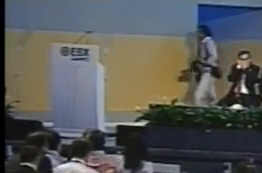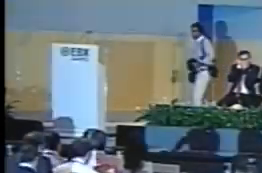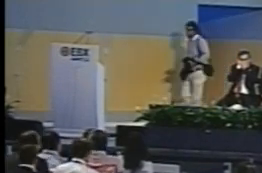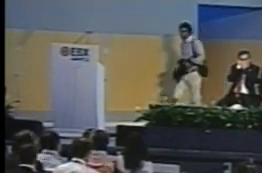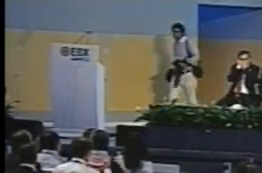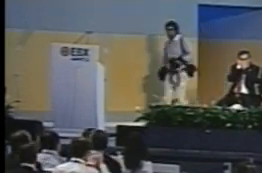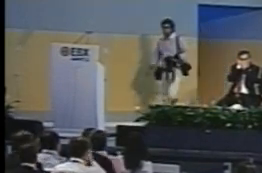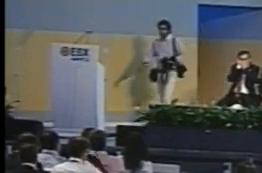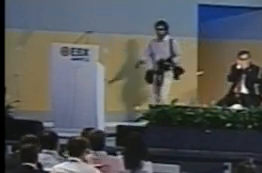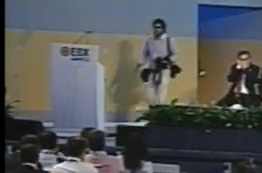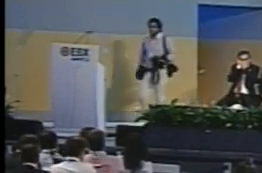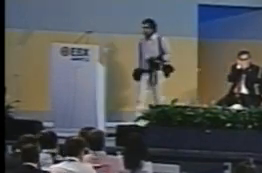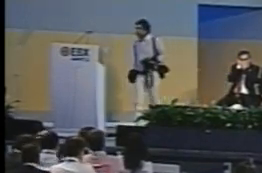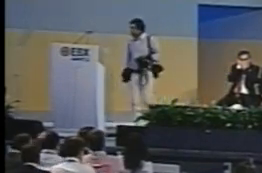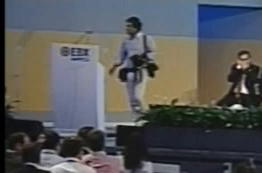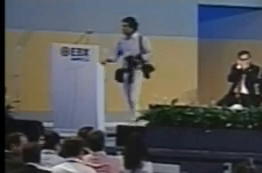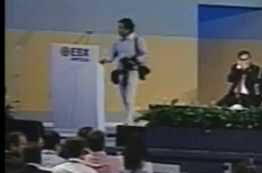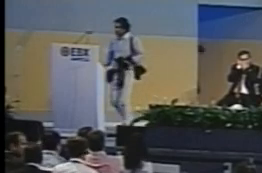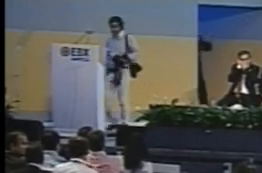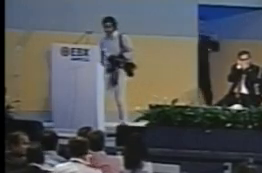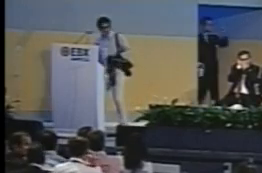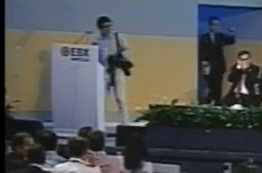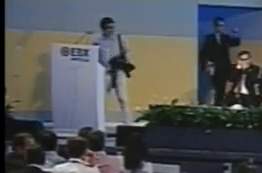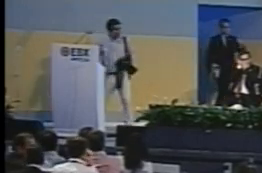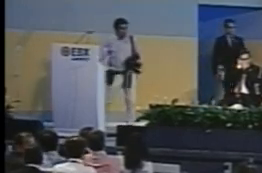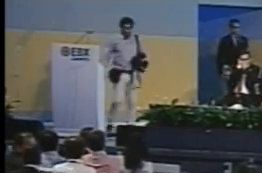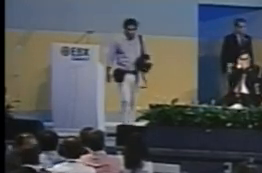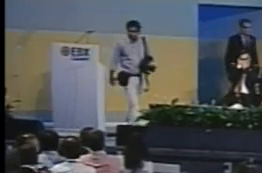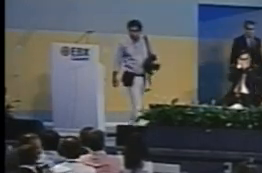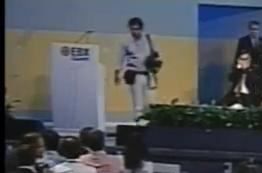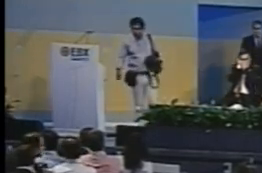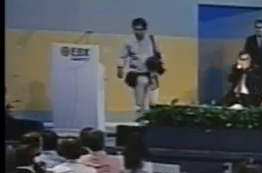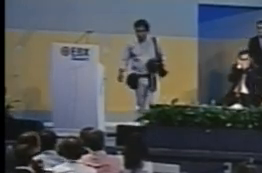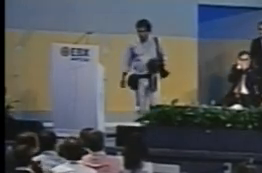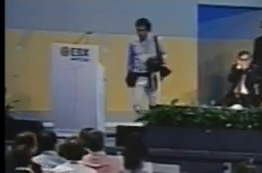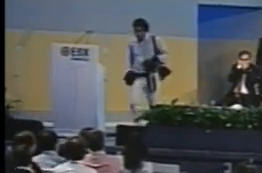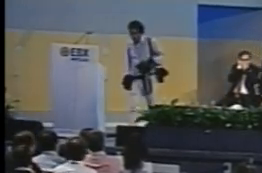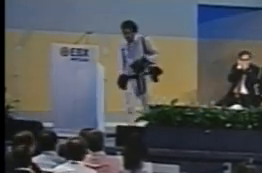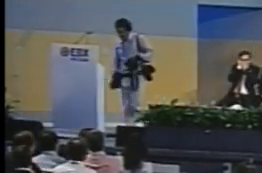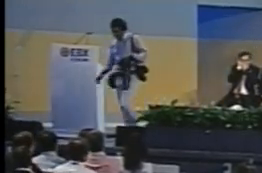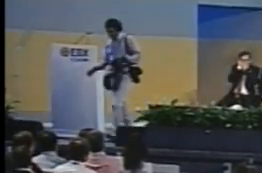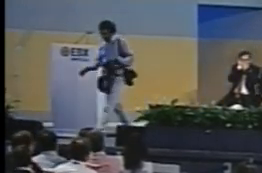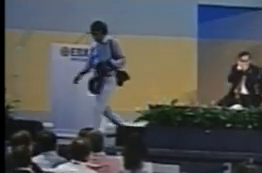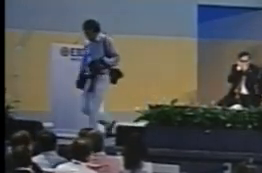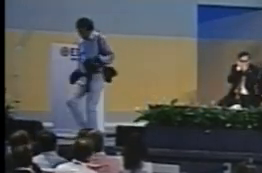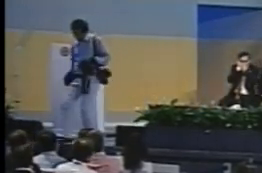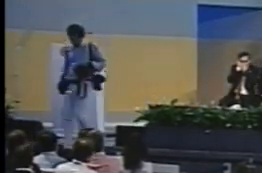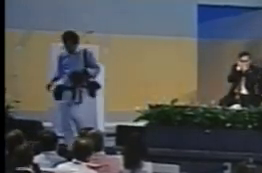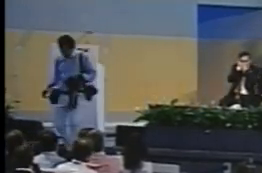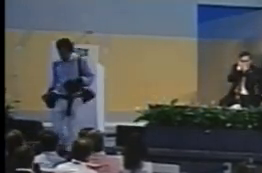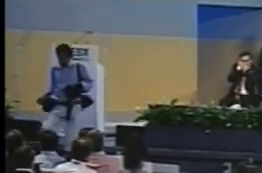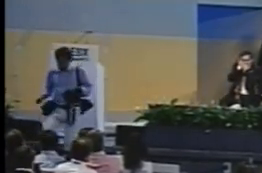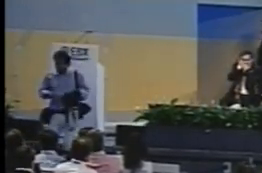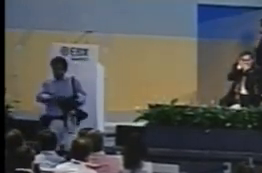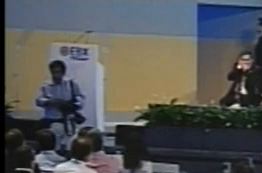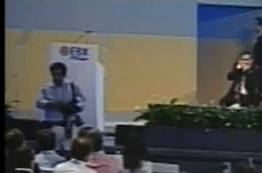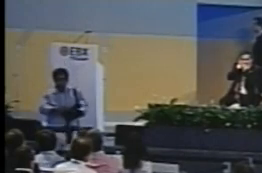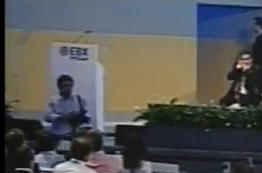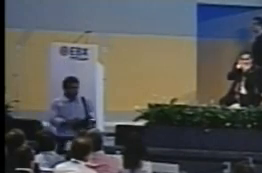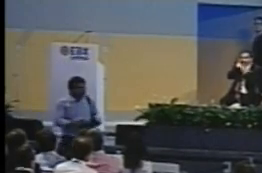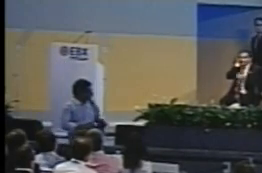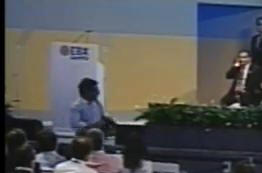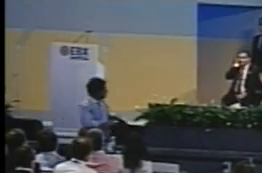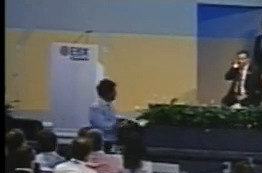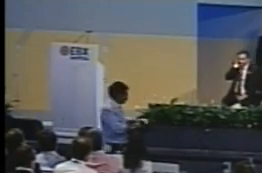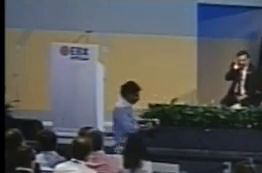empregos. Ele fica, como eu disse, ao norte do estado do Rio. Senhoras e começou e senhores, a ser construído a em 2007. A presidenta da República, Dilma